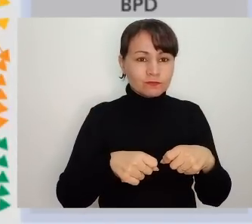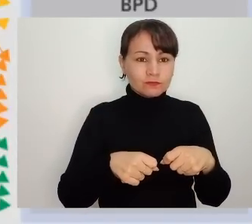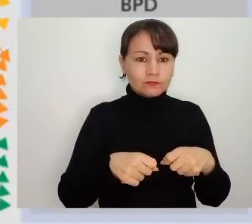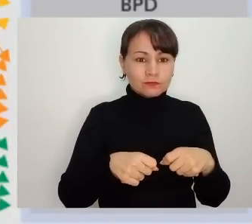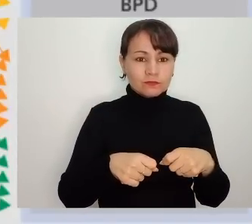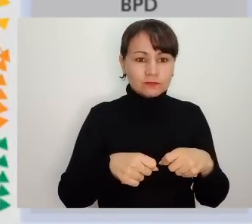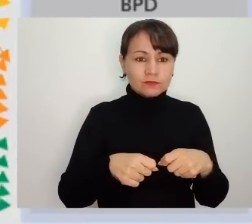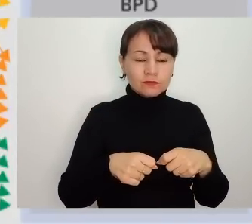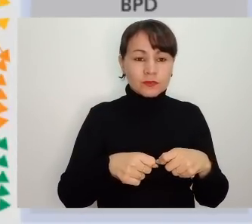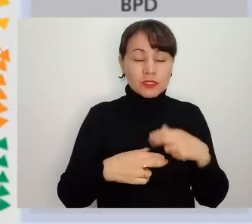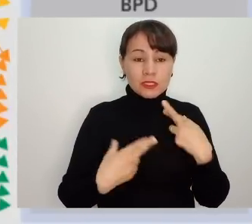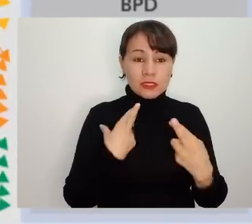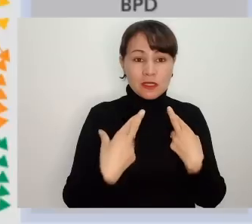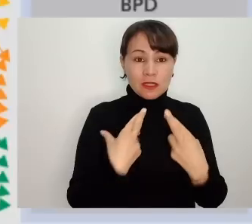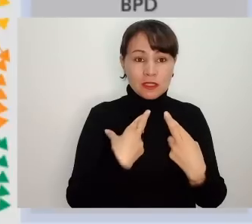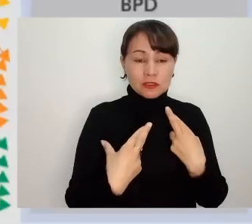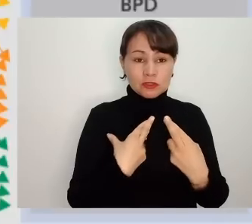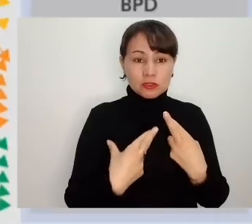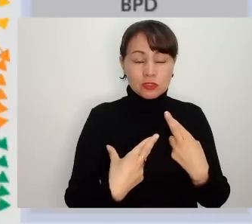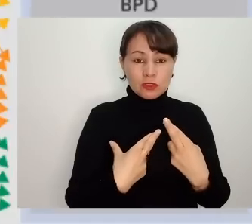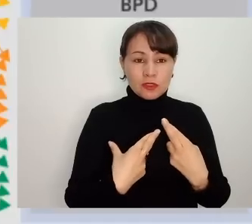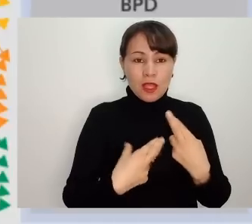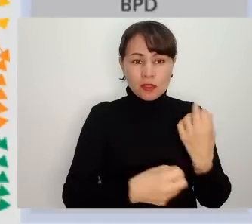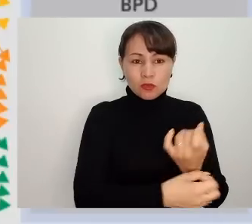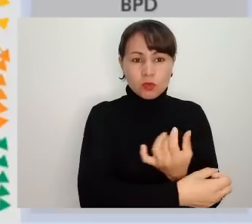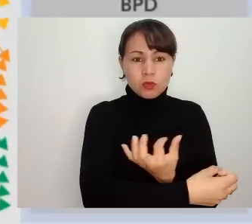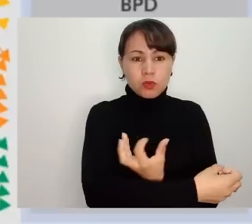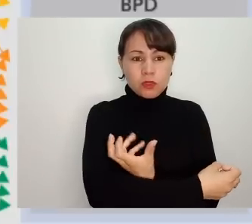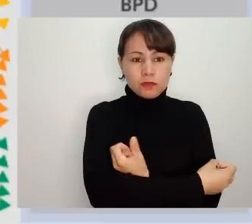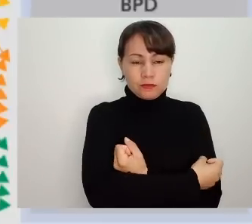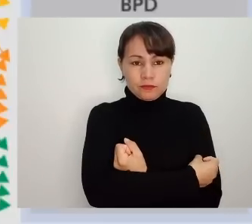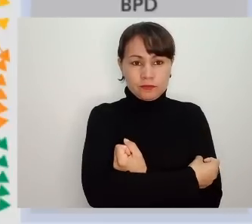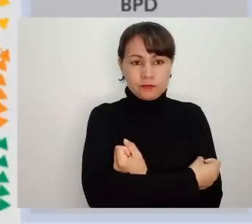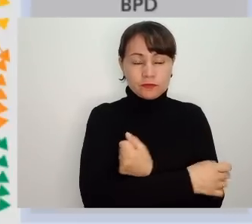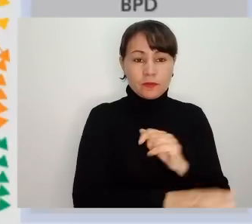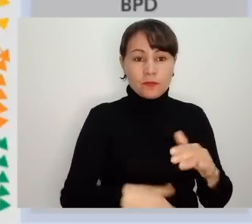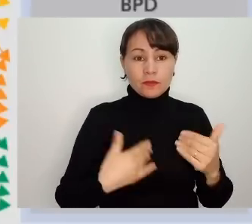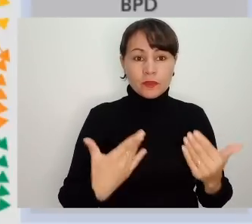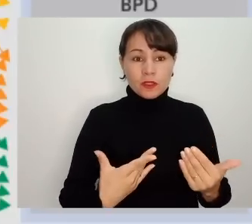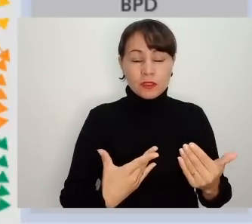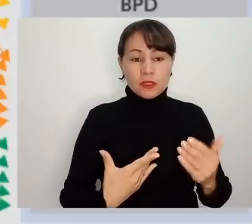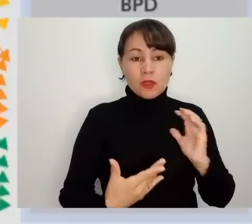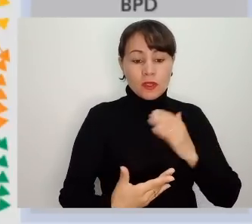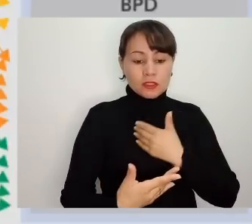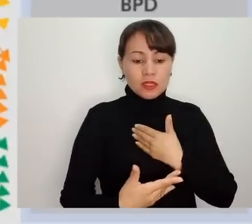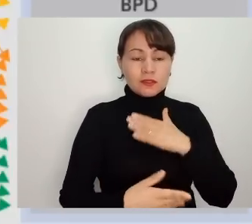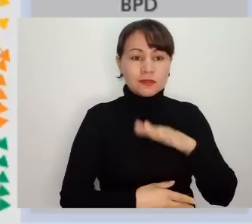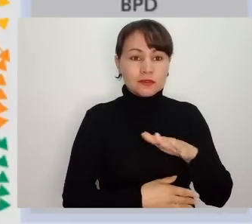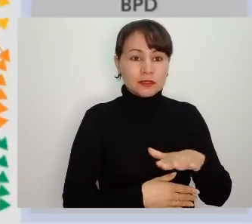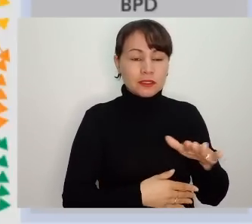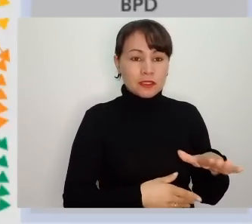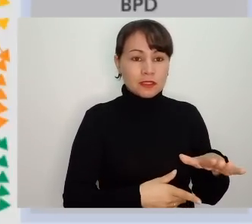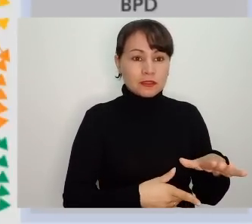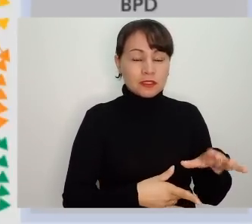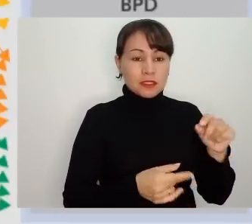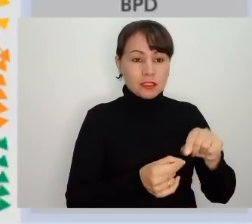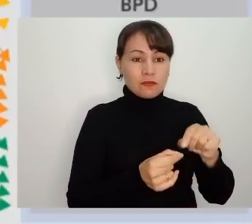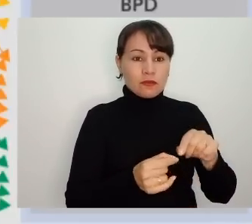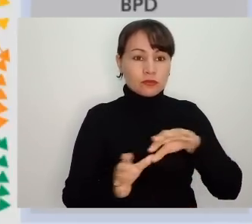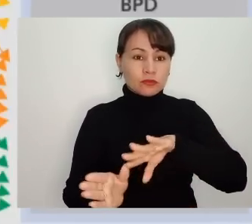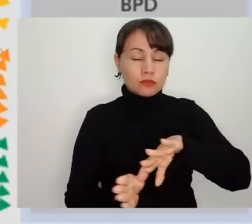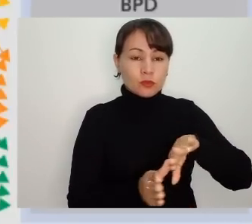importante, que está relacionado com a parte socioemocional. Então, as nossas crianças que